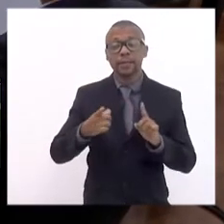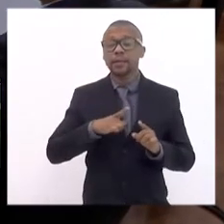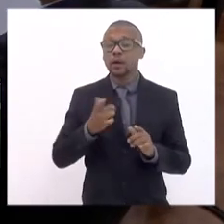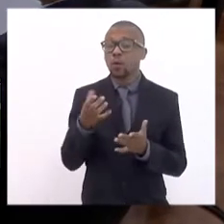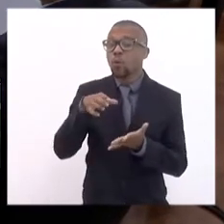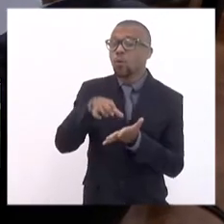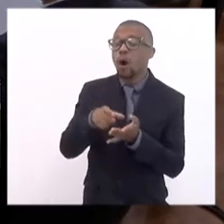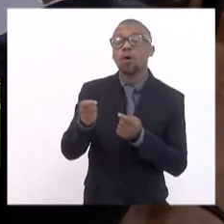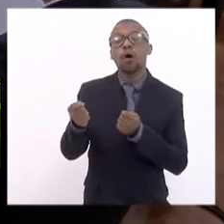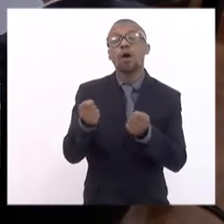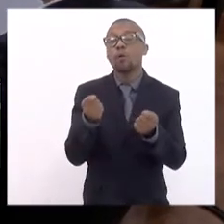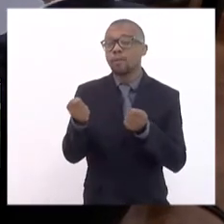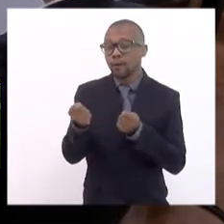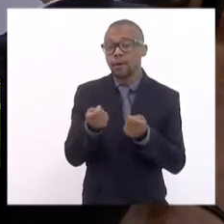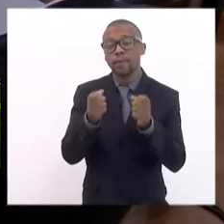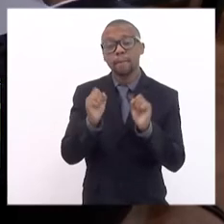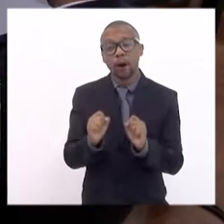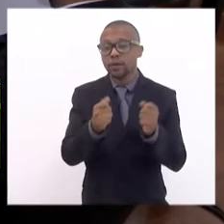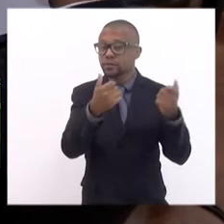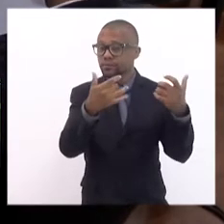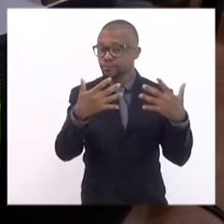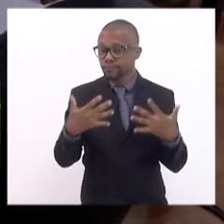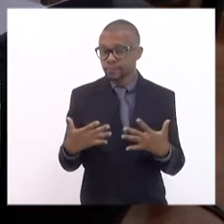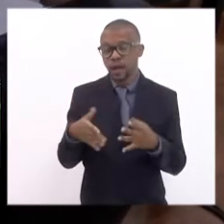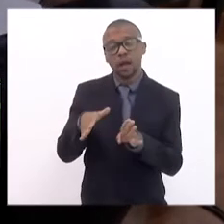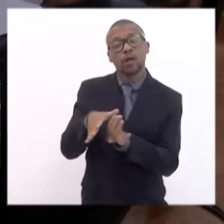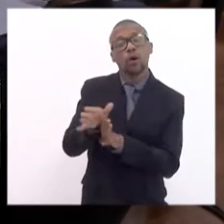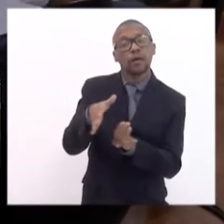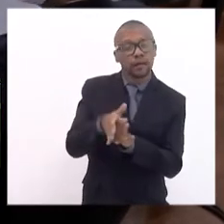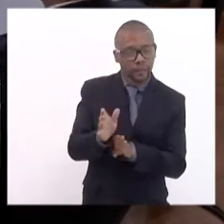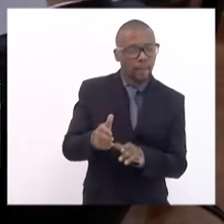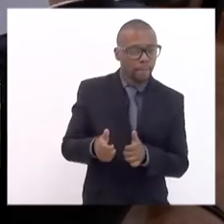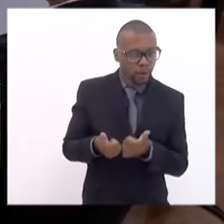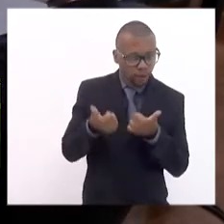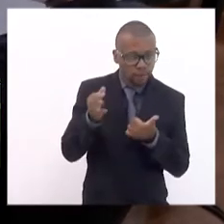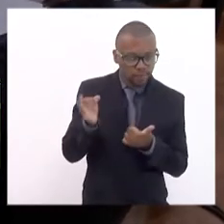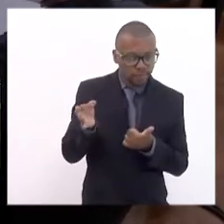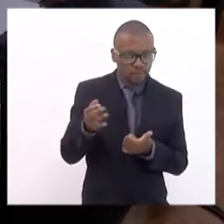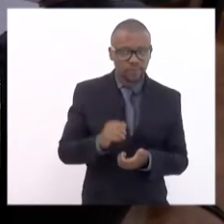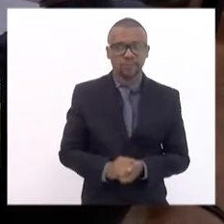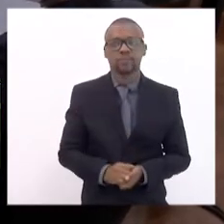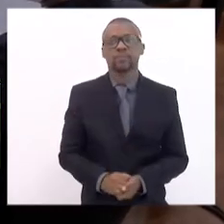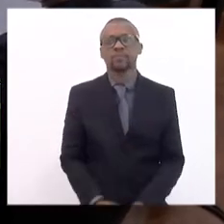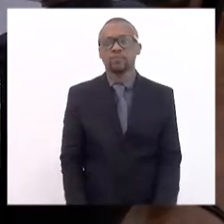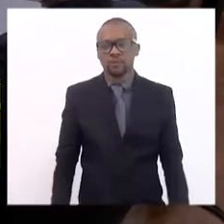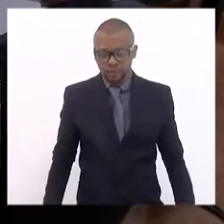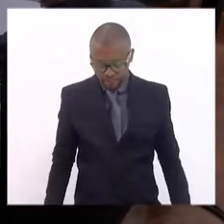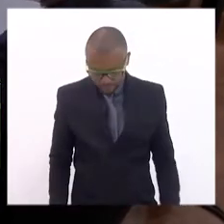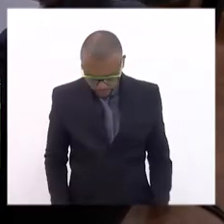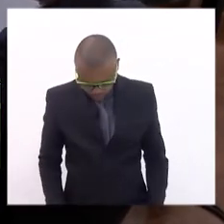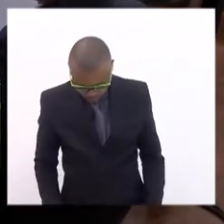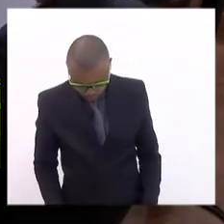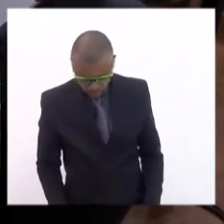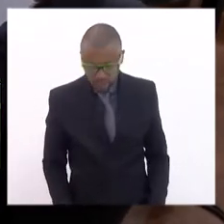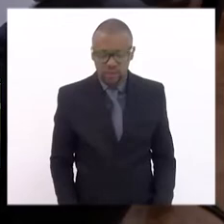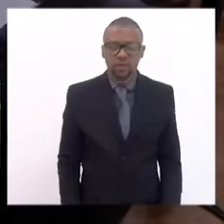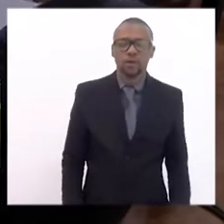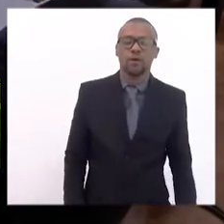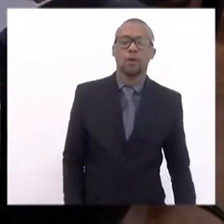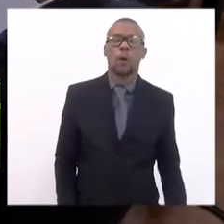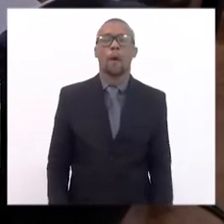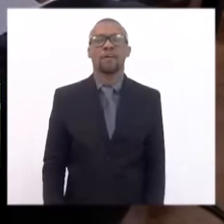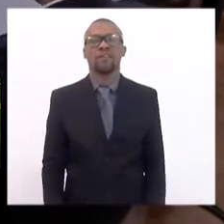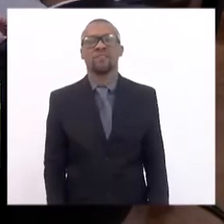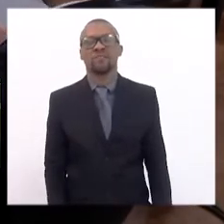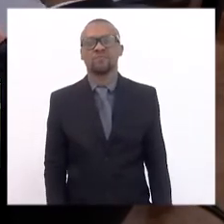pode disciplinar, né? A gente destacar é que esse fundo de microcrédito... Quer usar o microfone, por favor? Obrigado, Gustavo. Um ponto que é